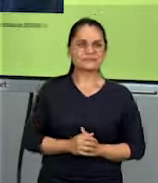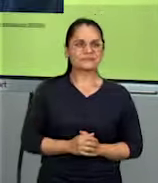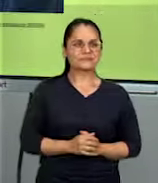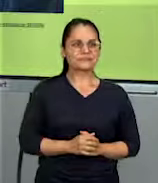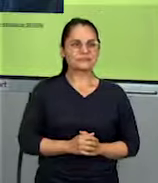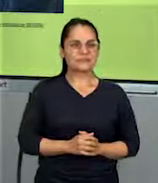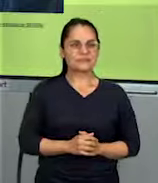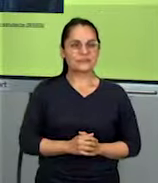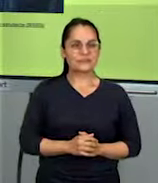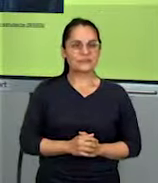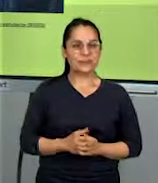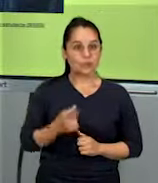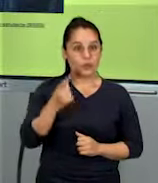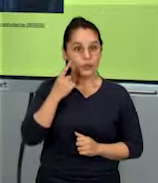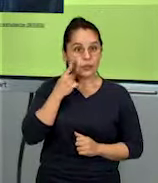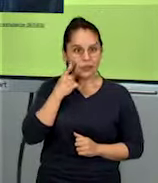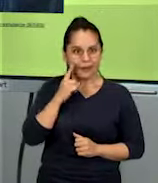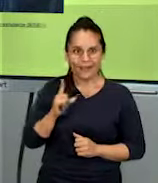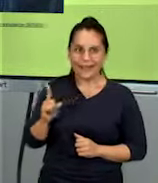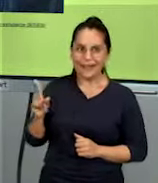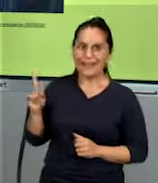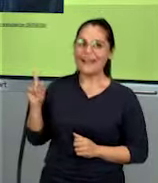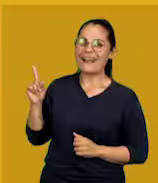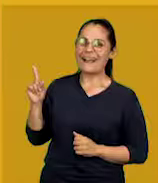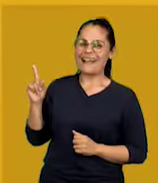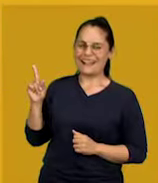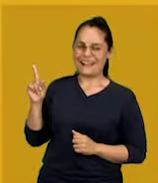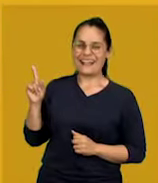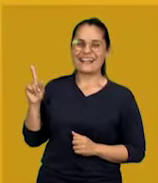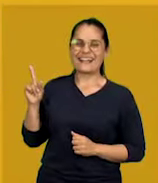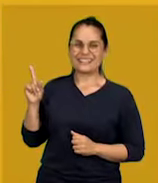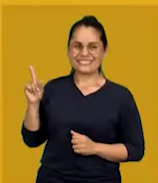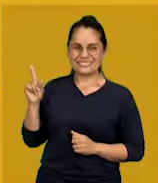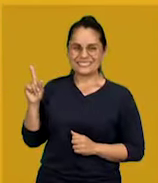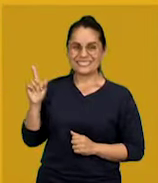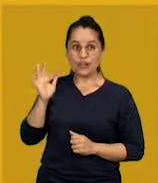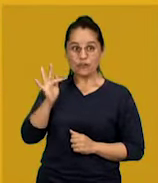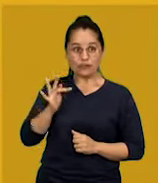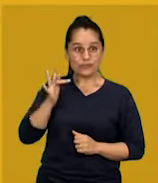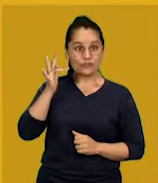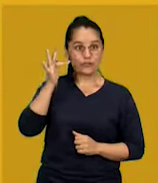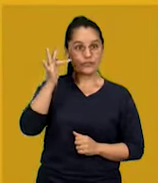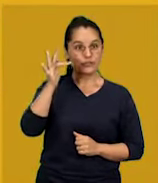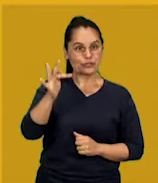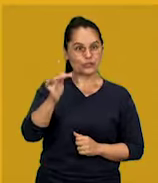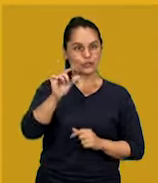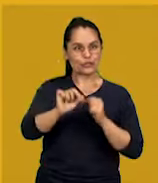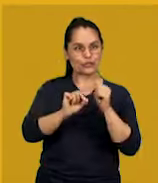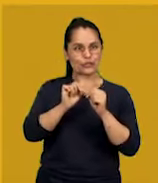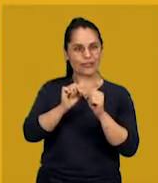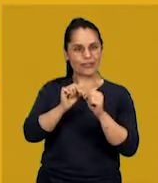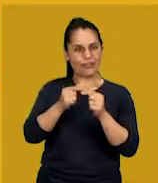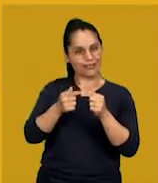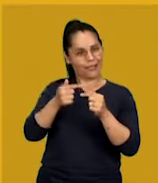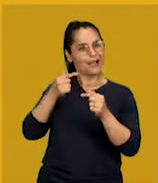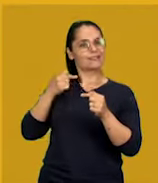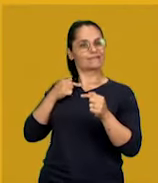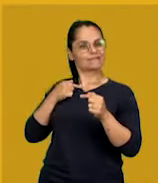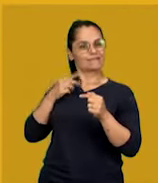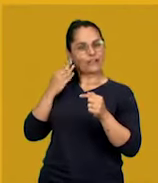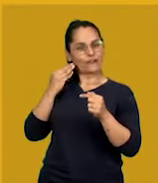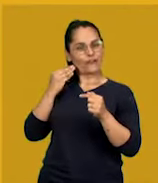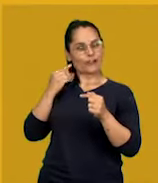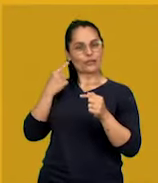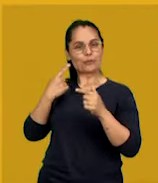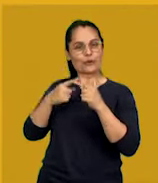continuar. E esse aqui, hein? Esse aqui é o futuro da foto anterior. Porque na